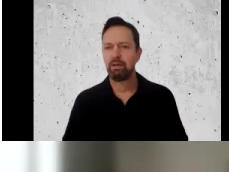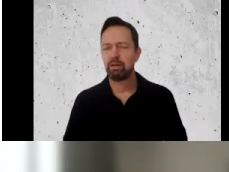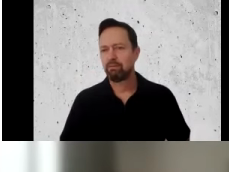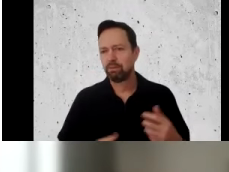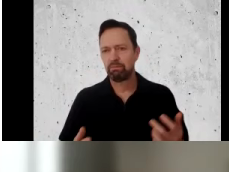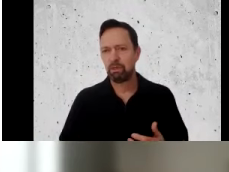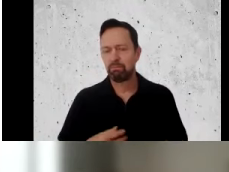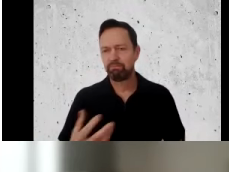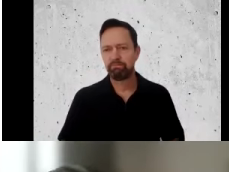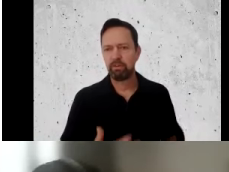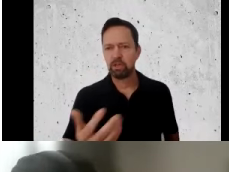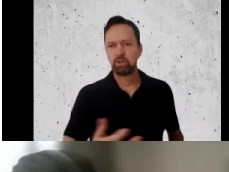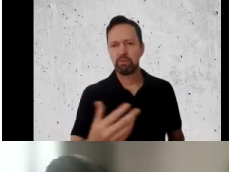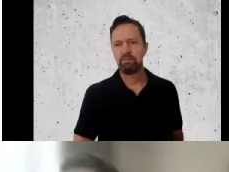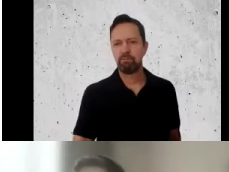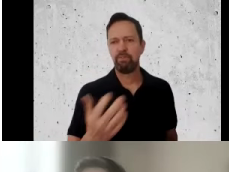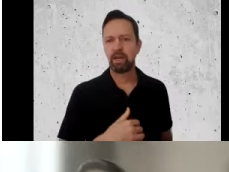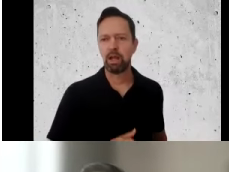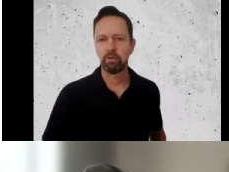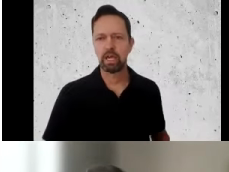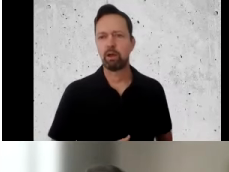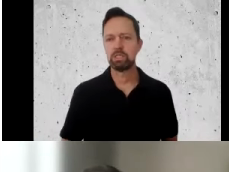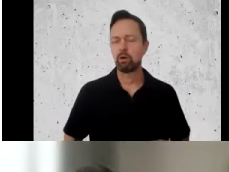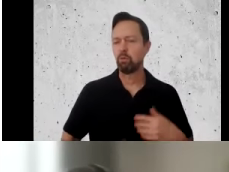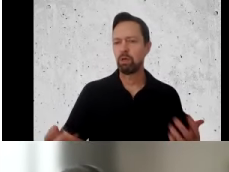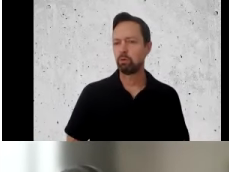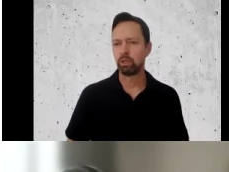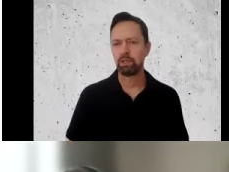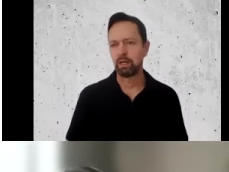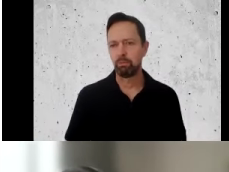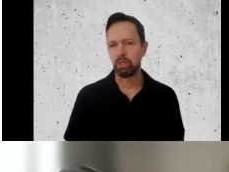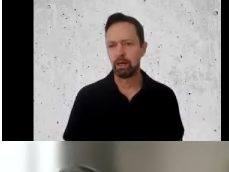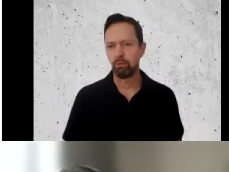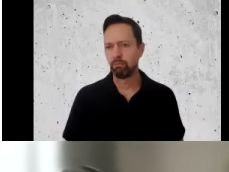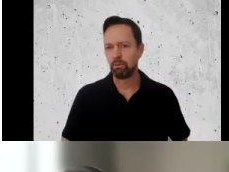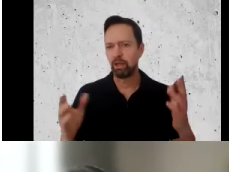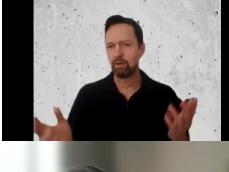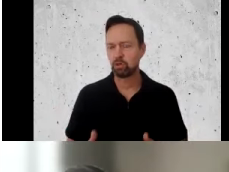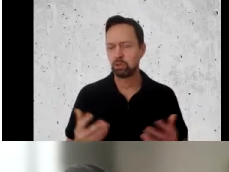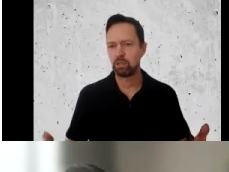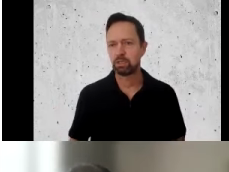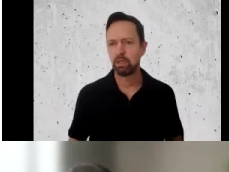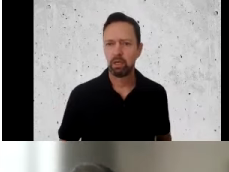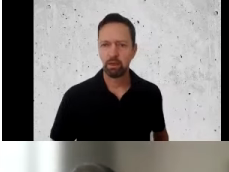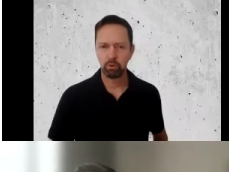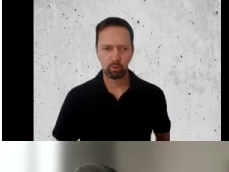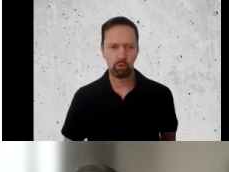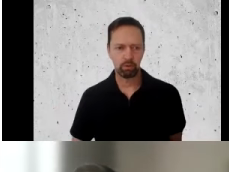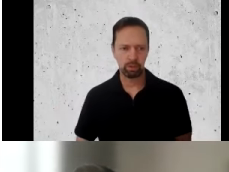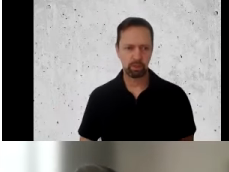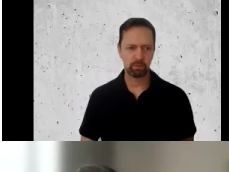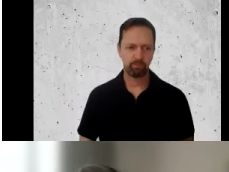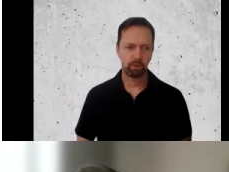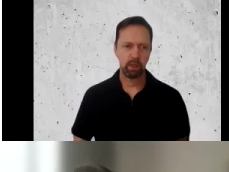mas eu prevejo que você vai ver que é melhor você renegociar comigo do que tentar mudar ou me levar para a justiça, e é muito